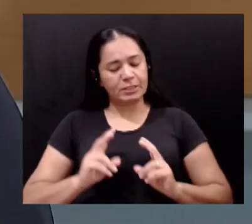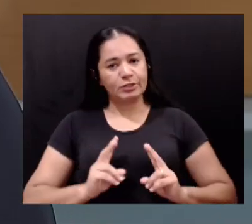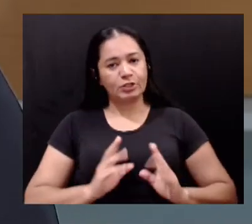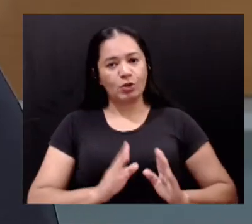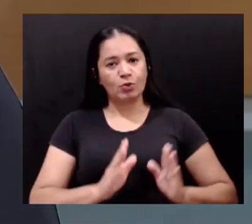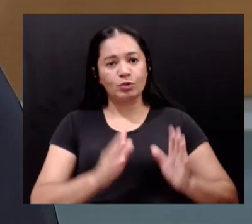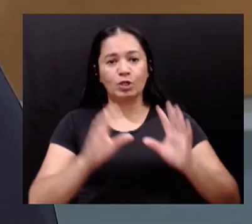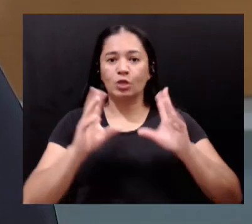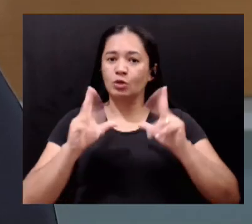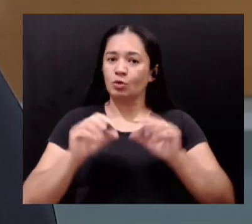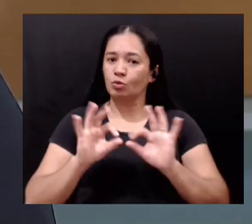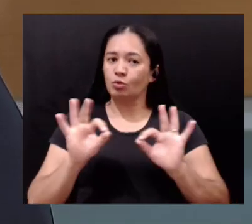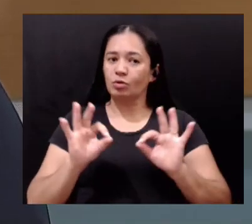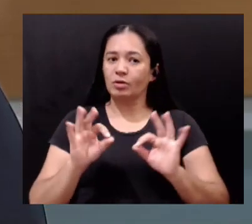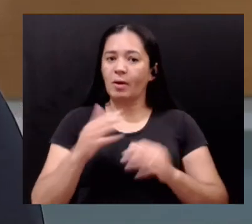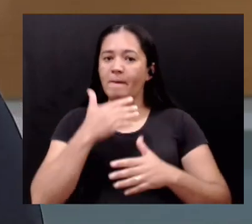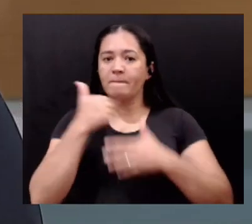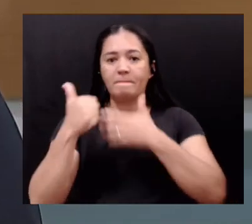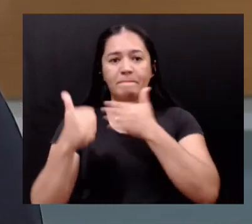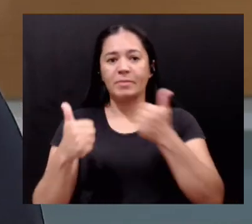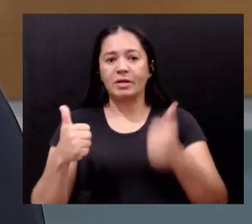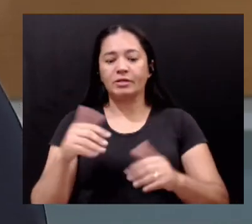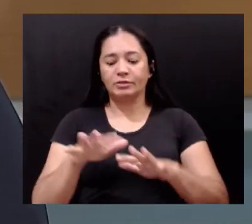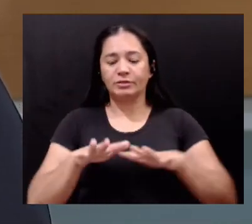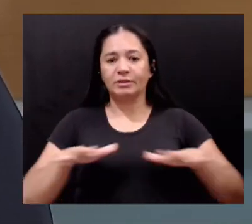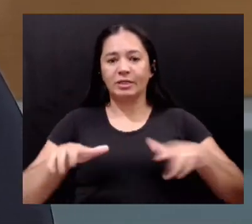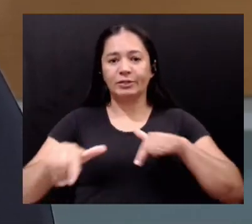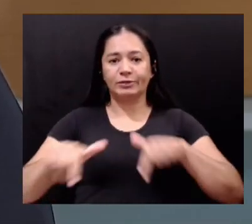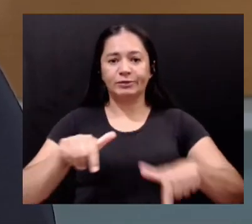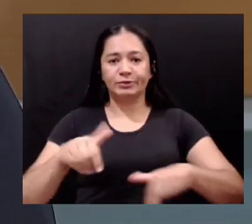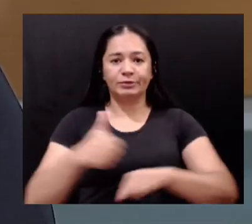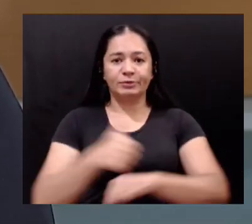uma melhoria no mercado profissional, no mercado de trabalho.